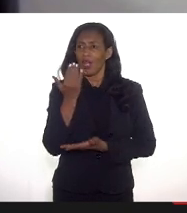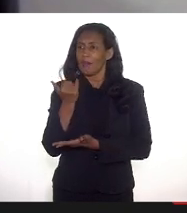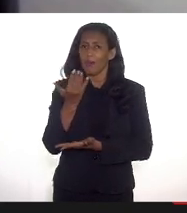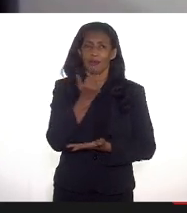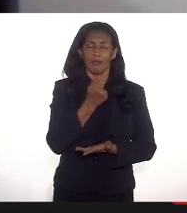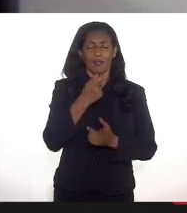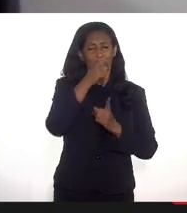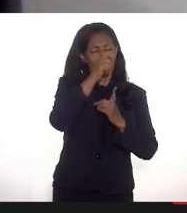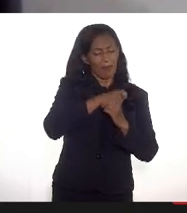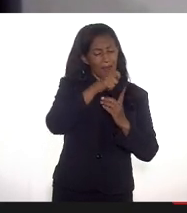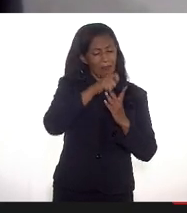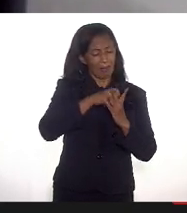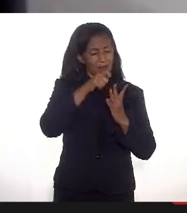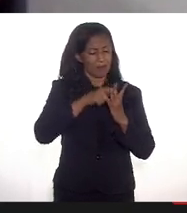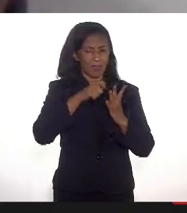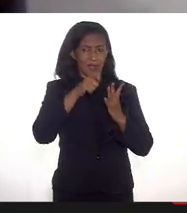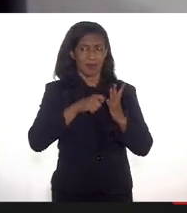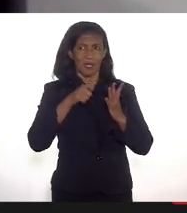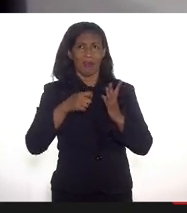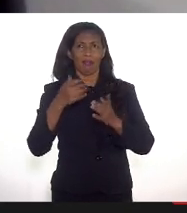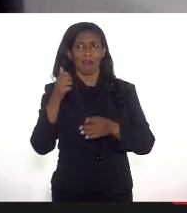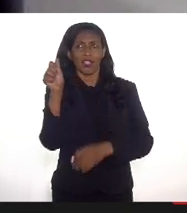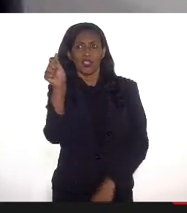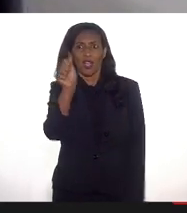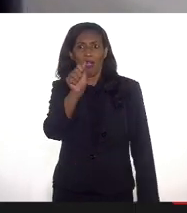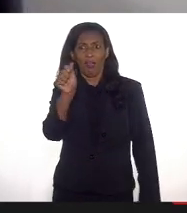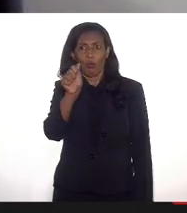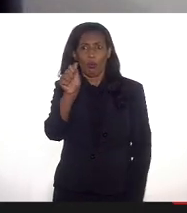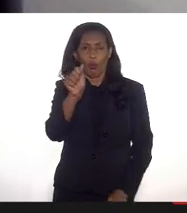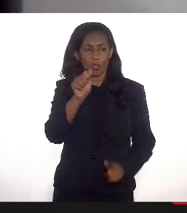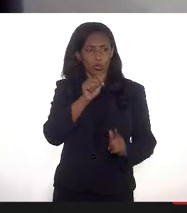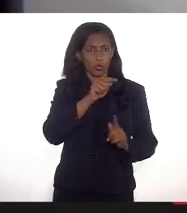muitos meses, desde agosto até maio,